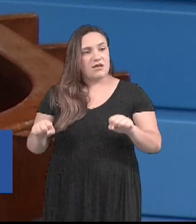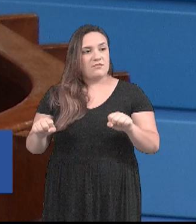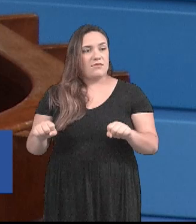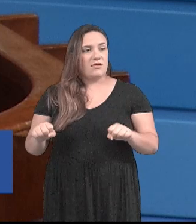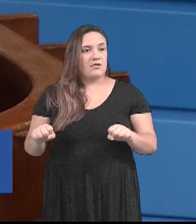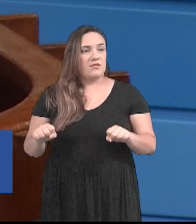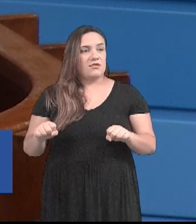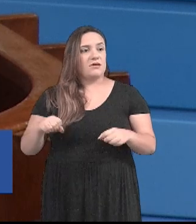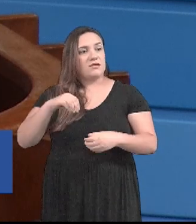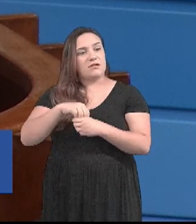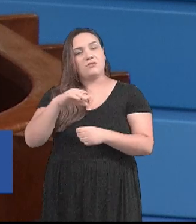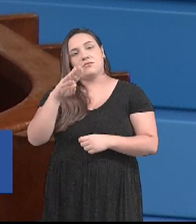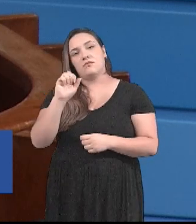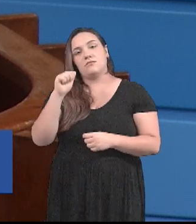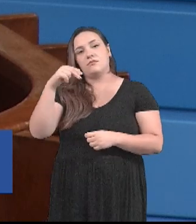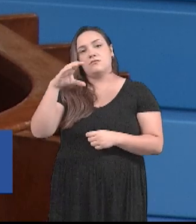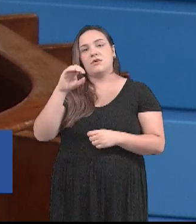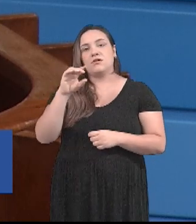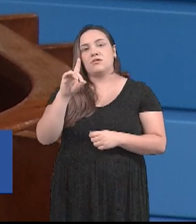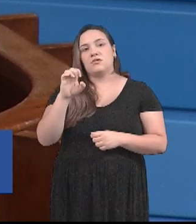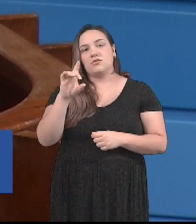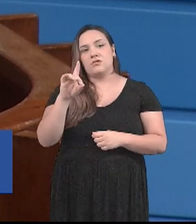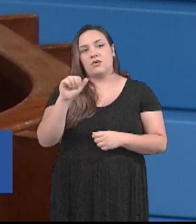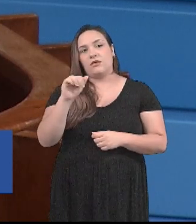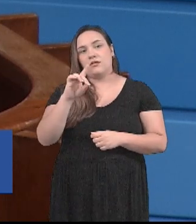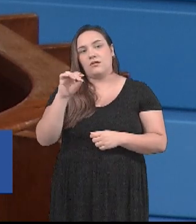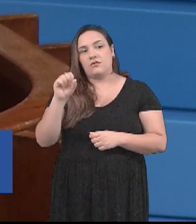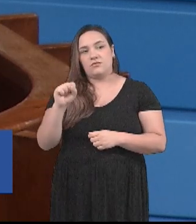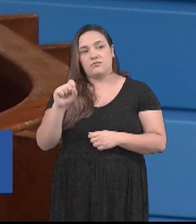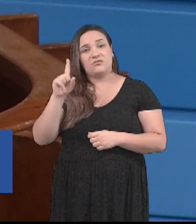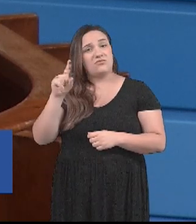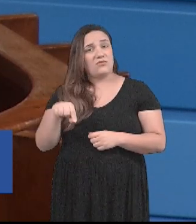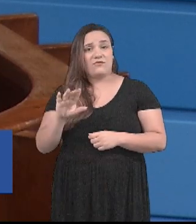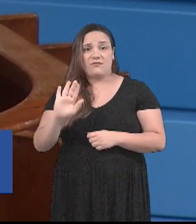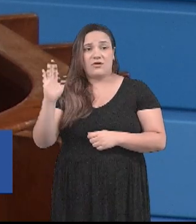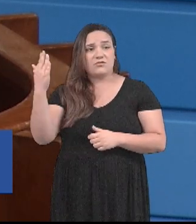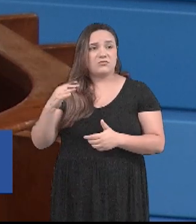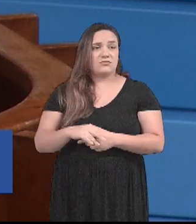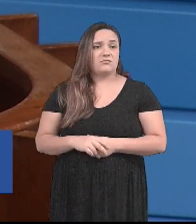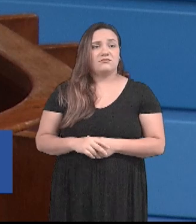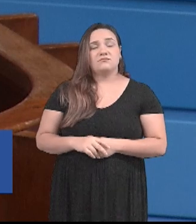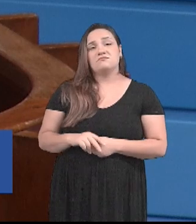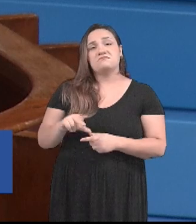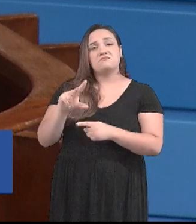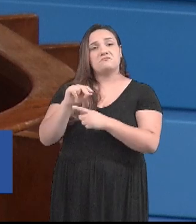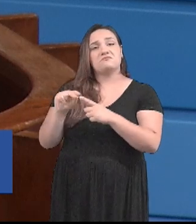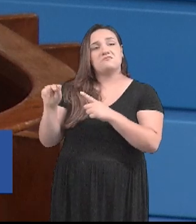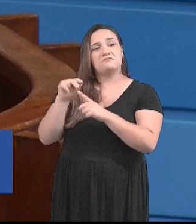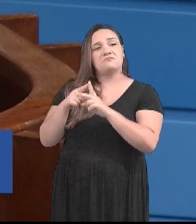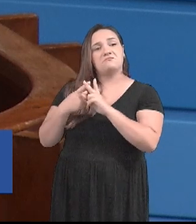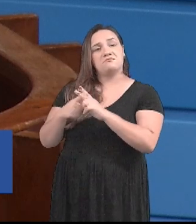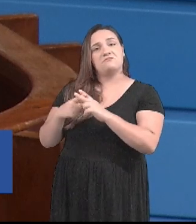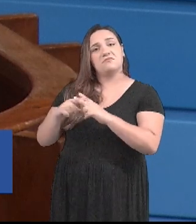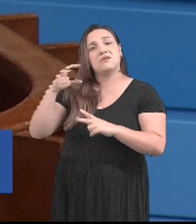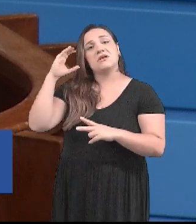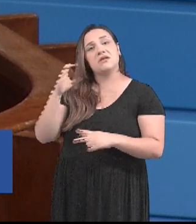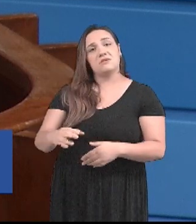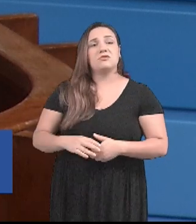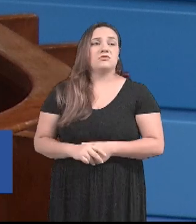do governo do Estado é de conteúdo falso, manipulado,